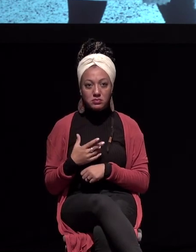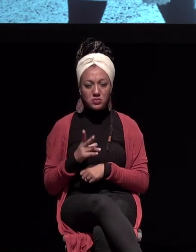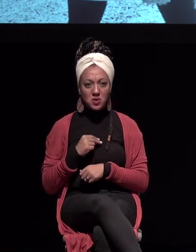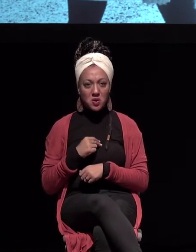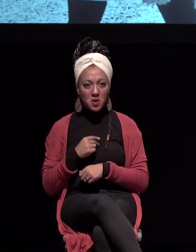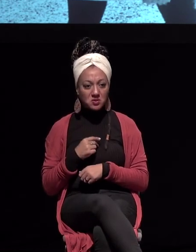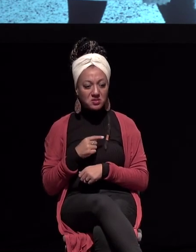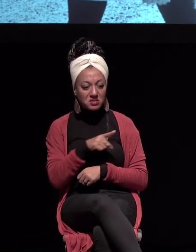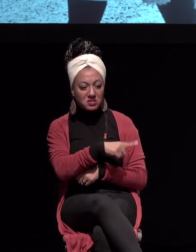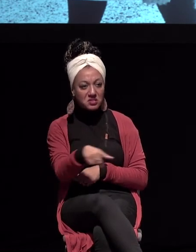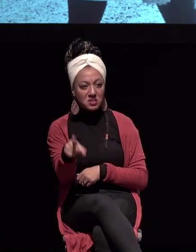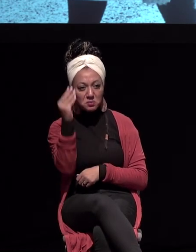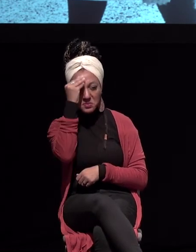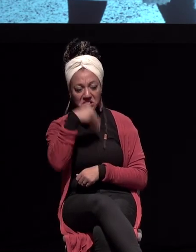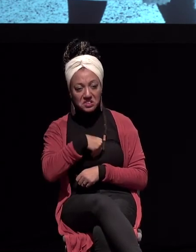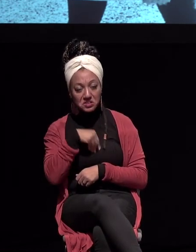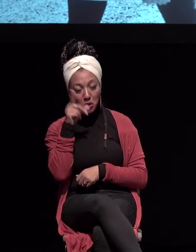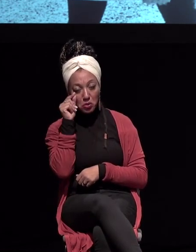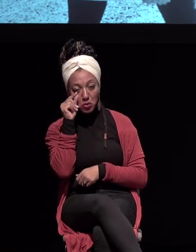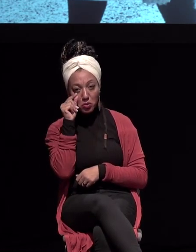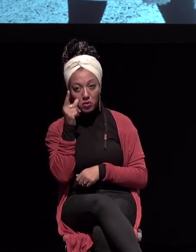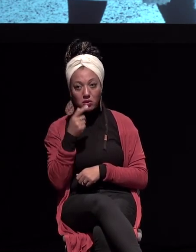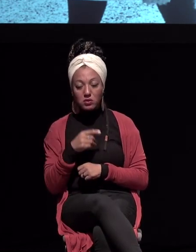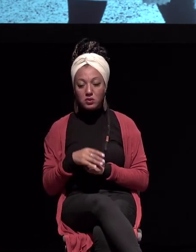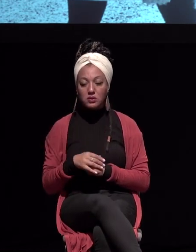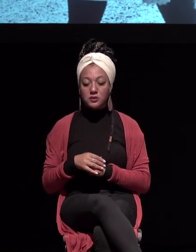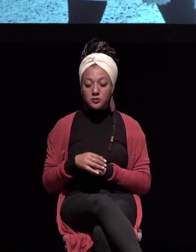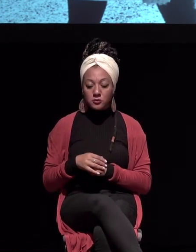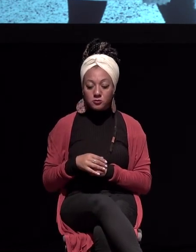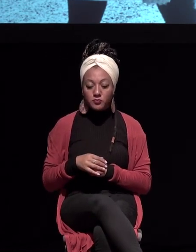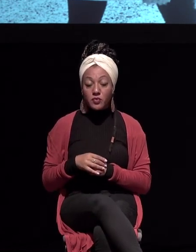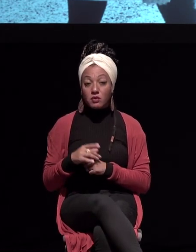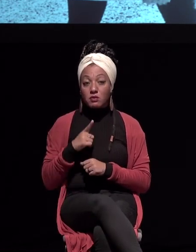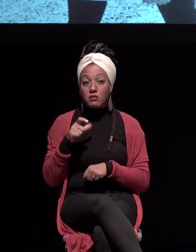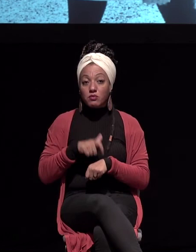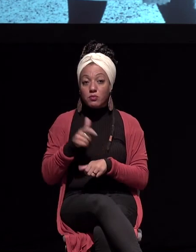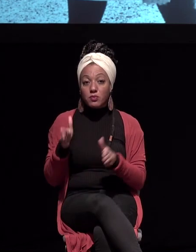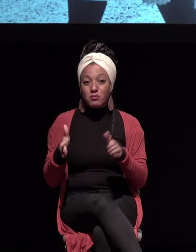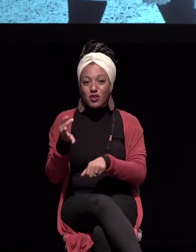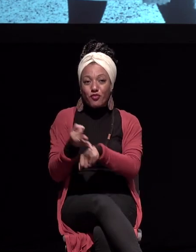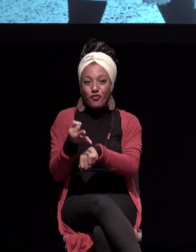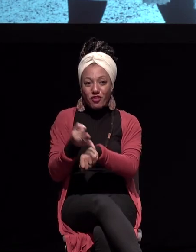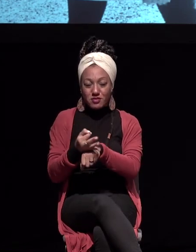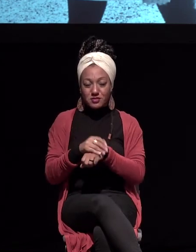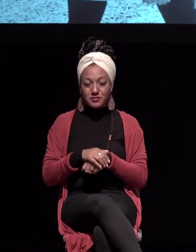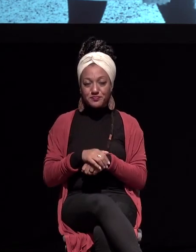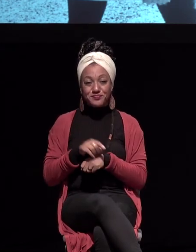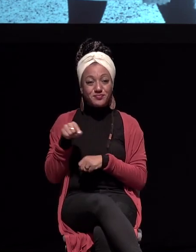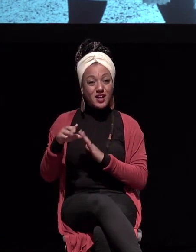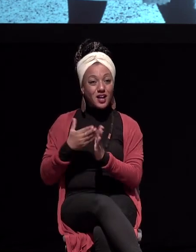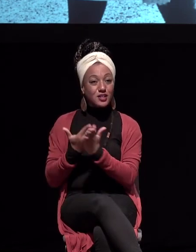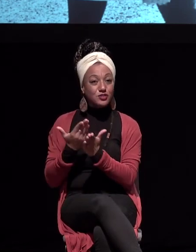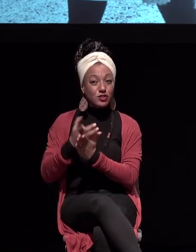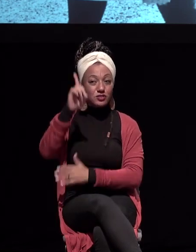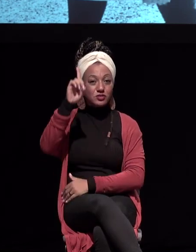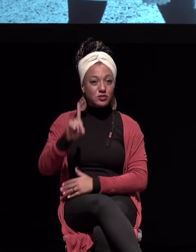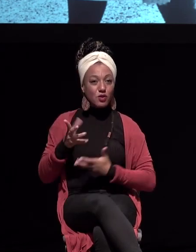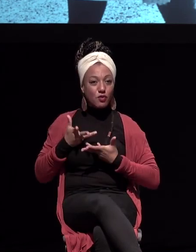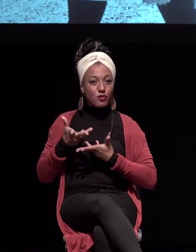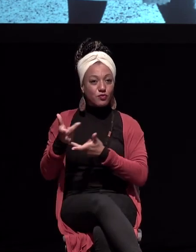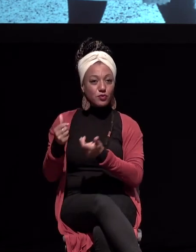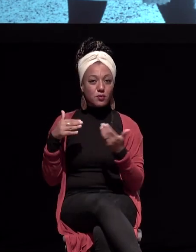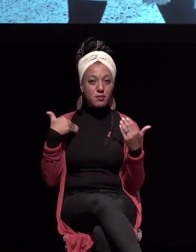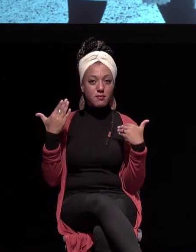chega dormindo. E aí, na volta de férias, a direção da escola nos convidou a